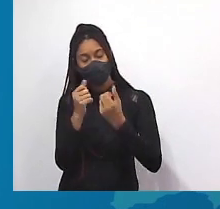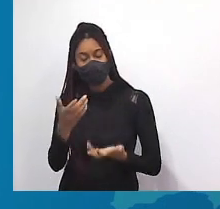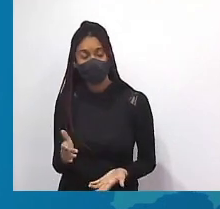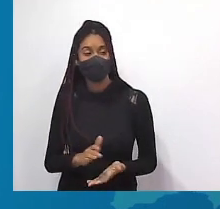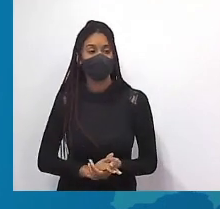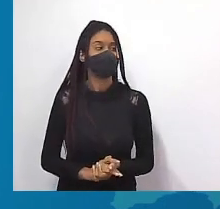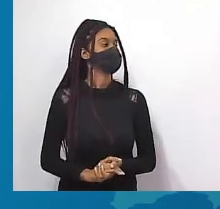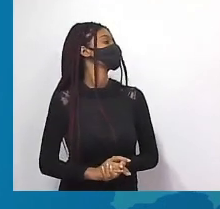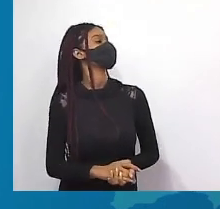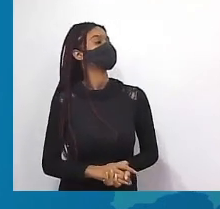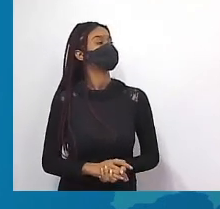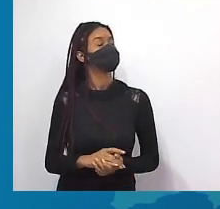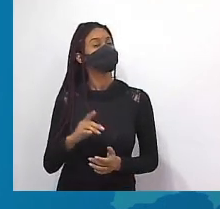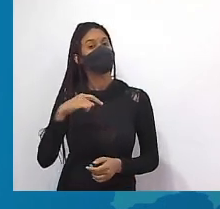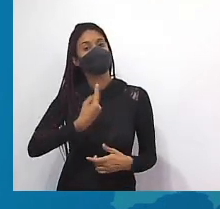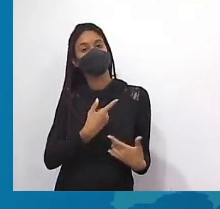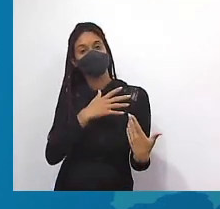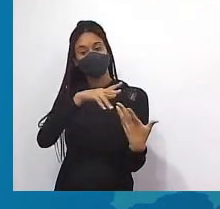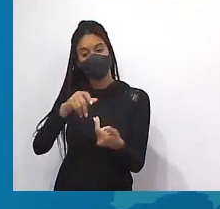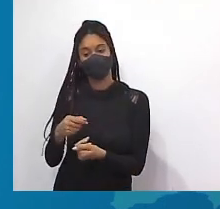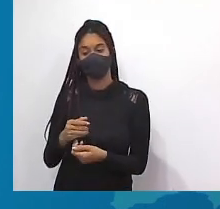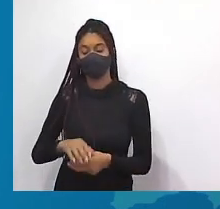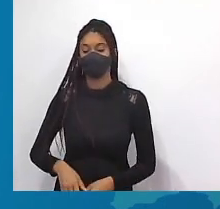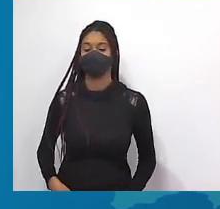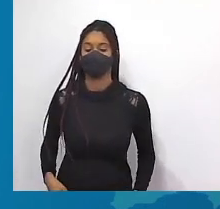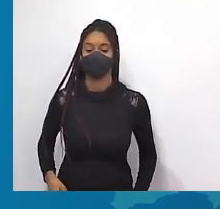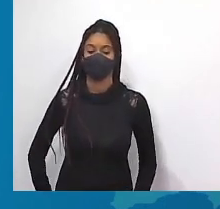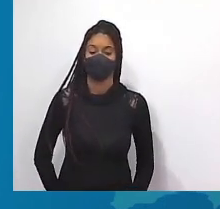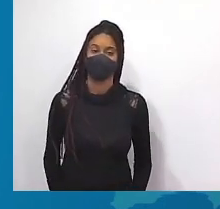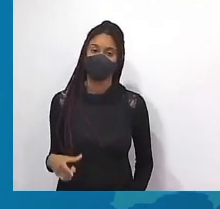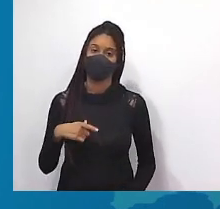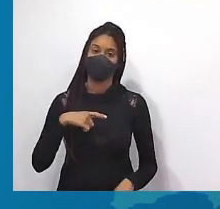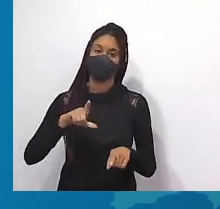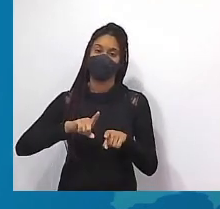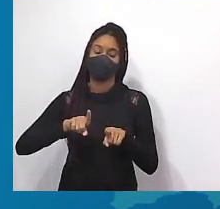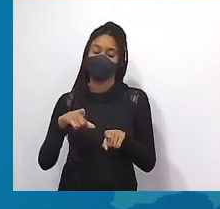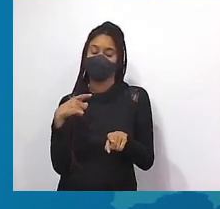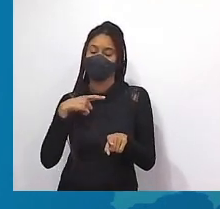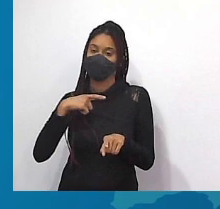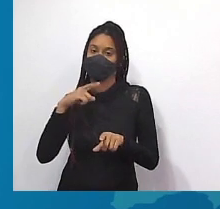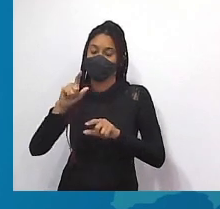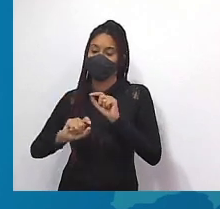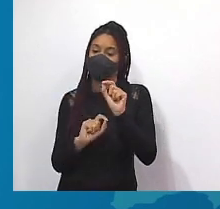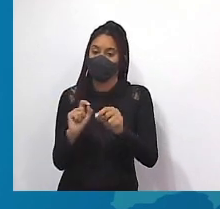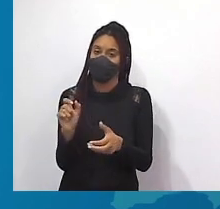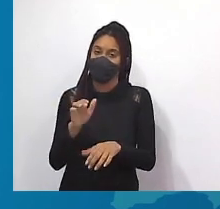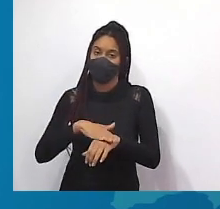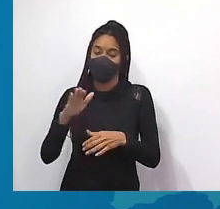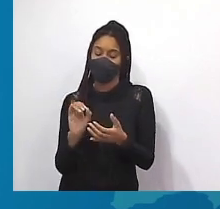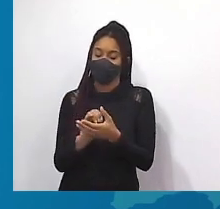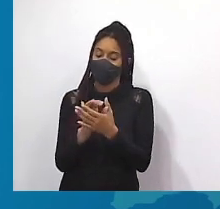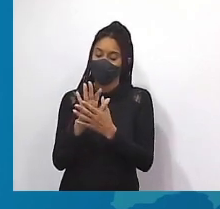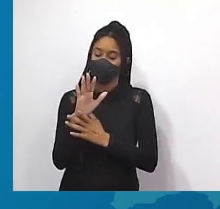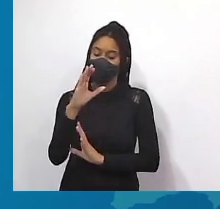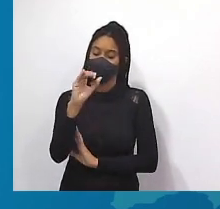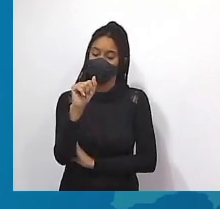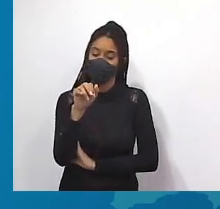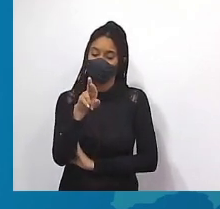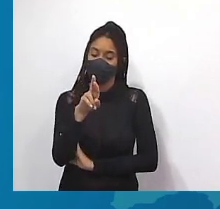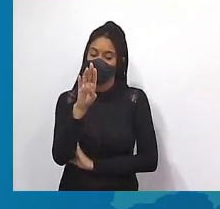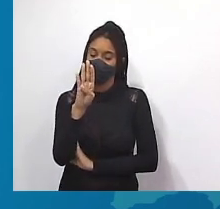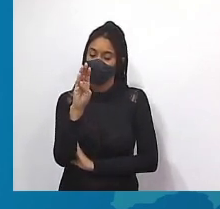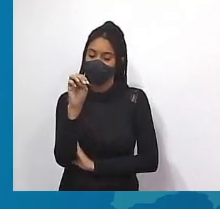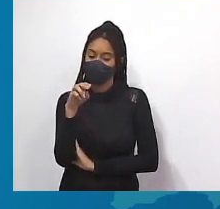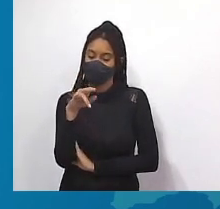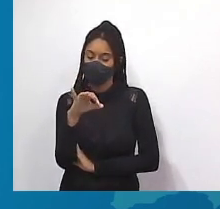só, no nosso planeta, quanto mais gás carbônico eu tenho na atmosfera, mais quente fica o planeta.